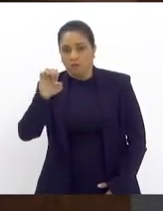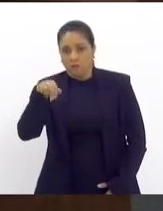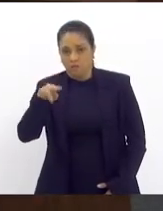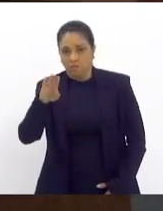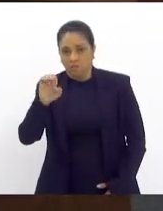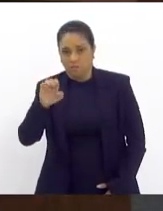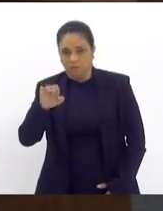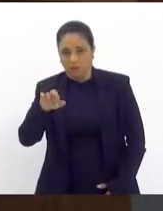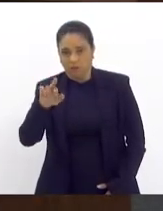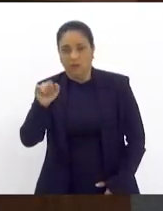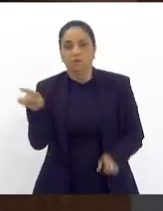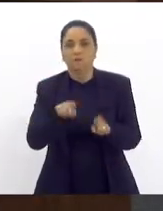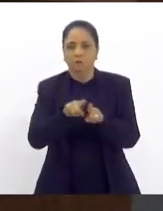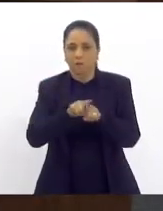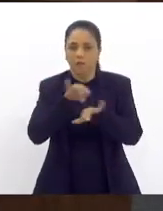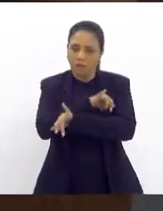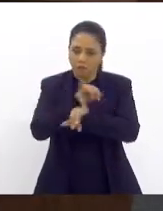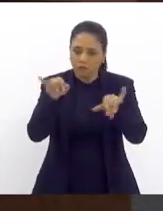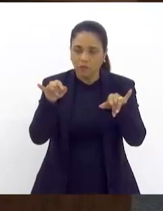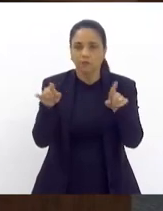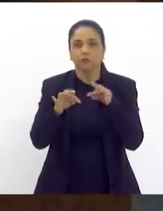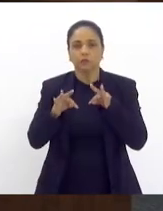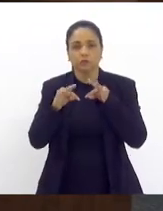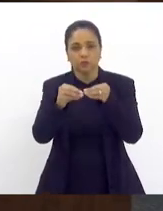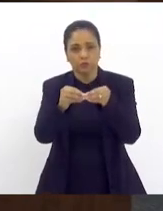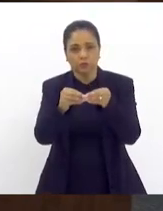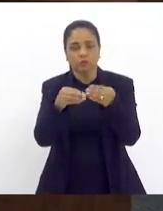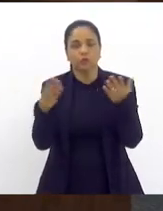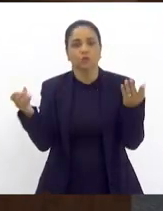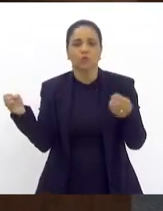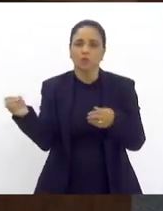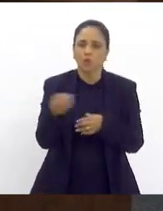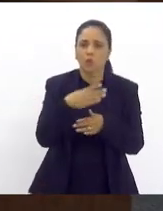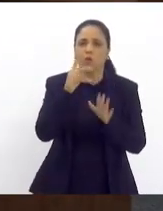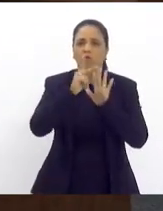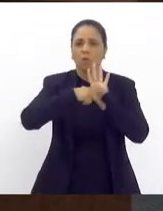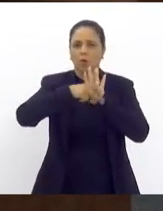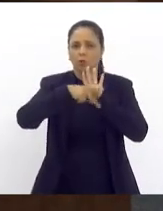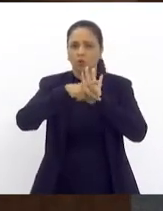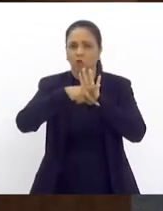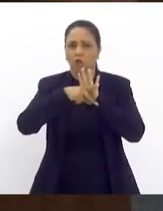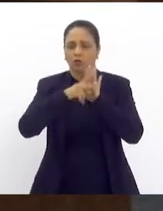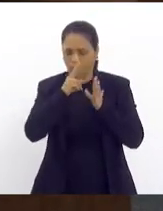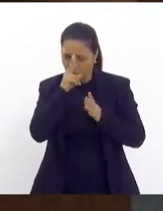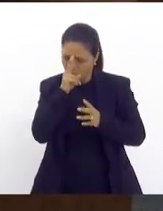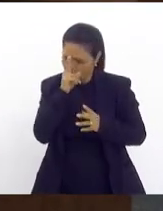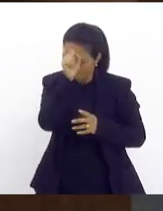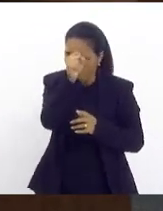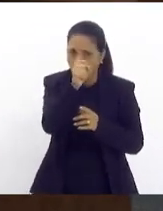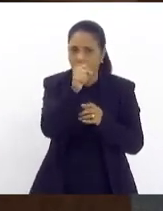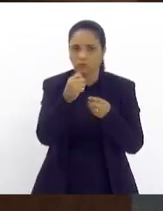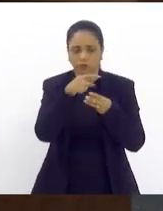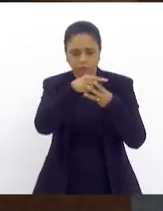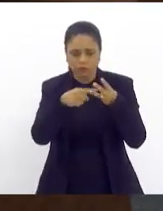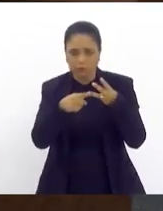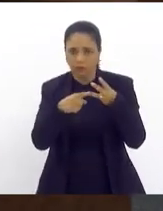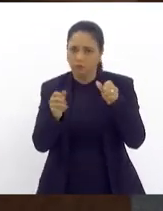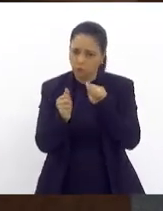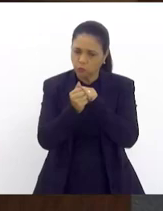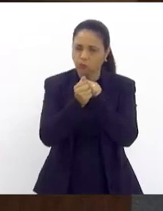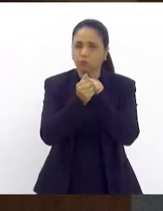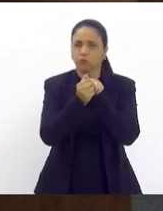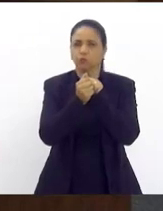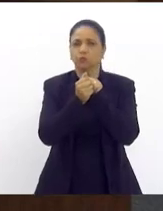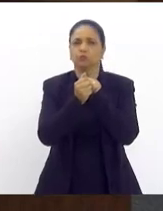e anunciar todos que a gente tá então com um novo projeto mais forte compilados 3 e que Assembleia